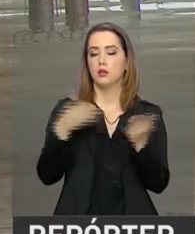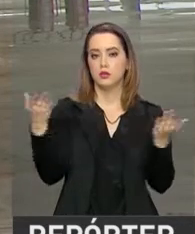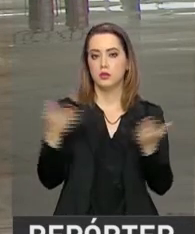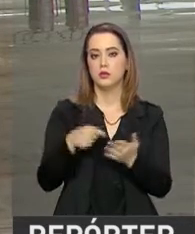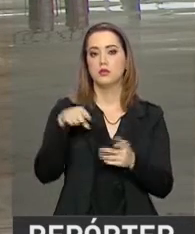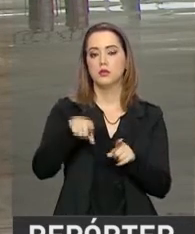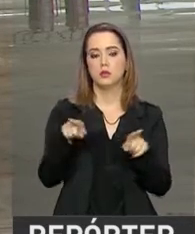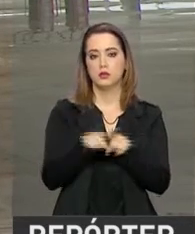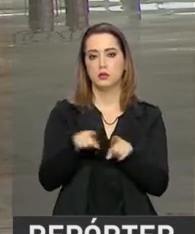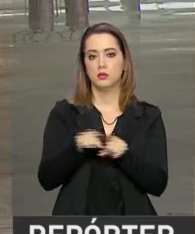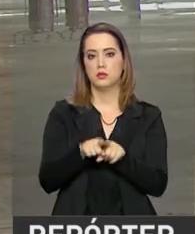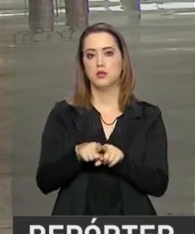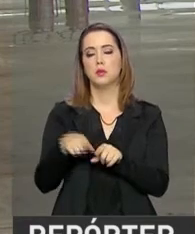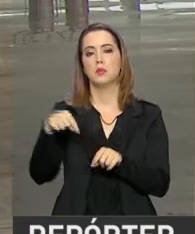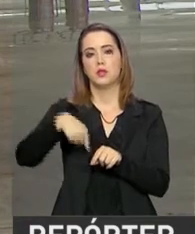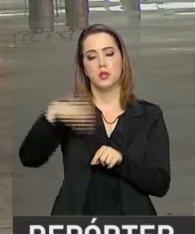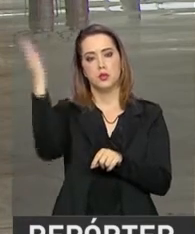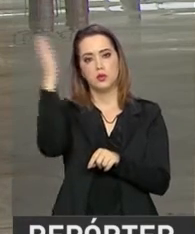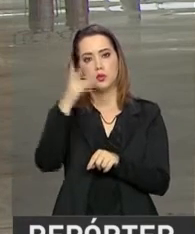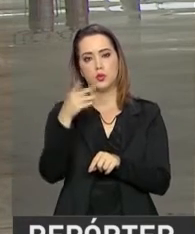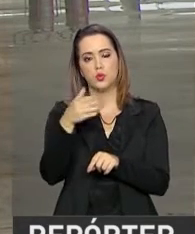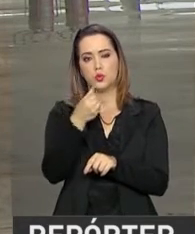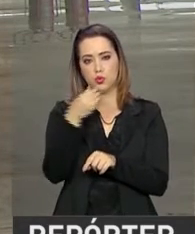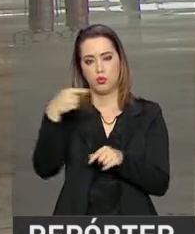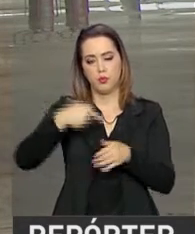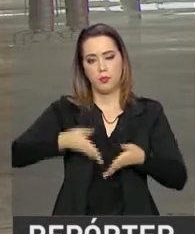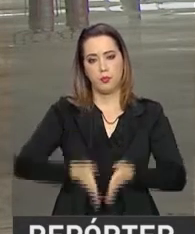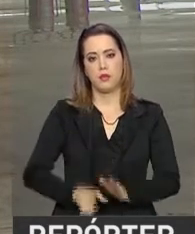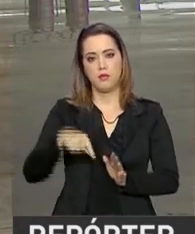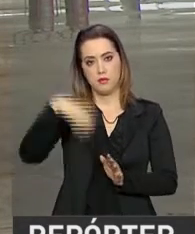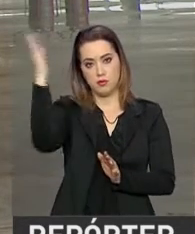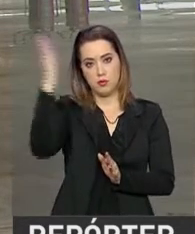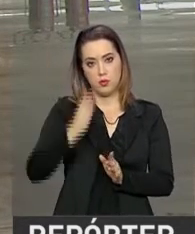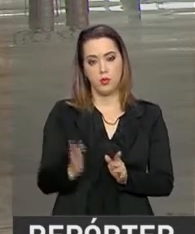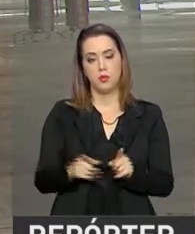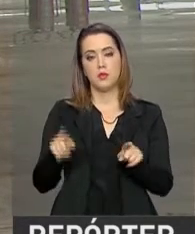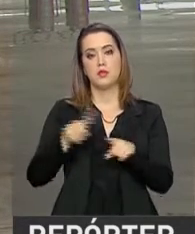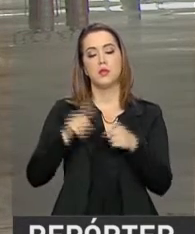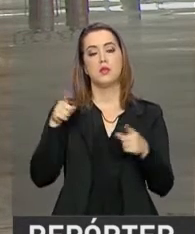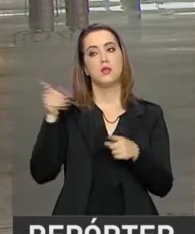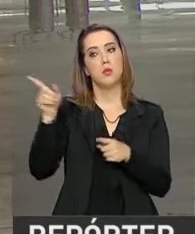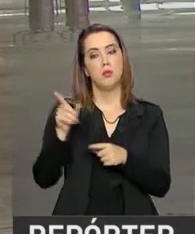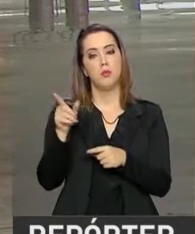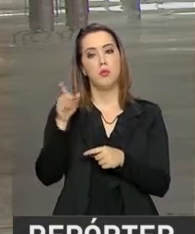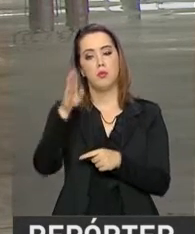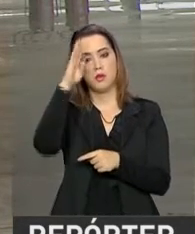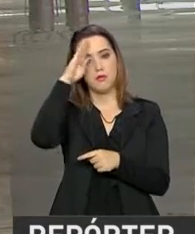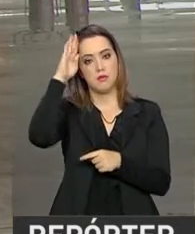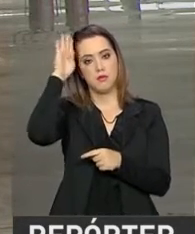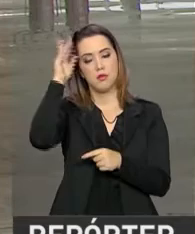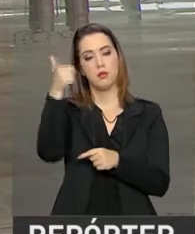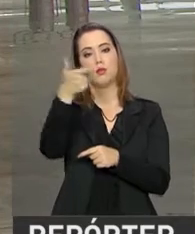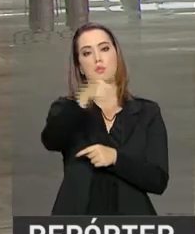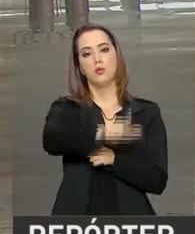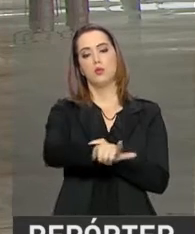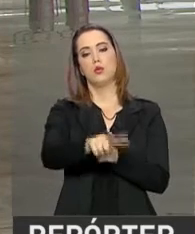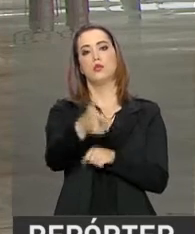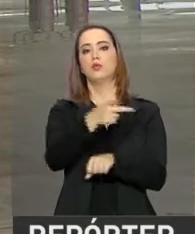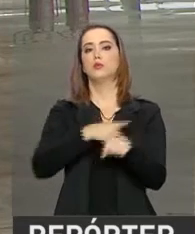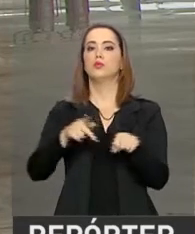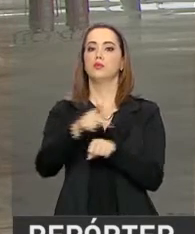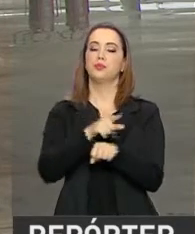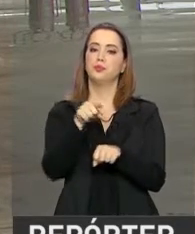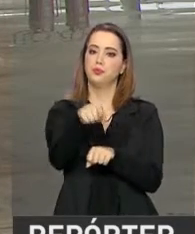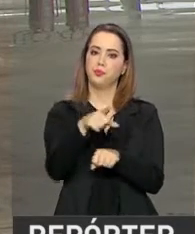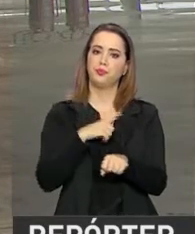no exterior. O Mais Médicos foi criado em 2013 com o objetivo de levar assistência médica para locais, regiões